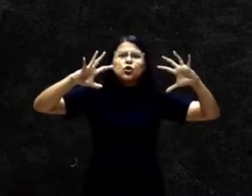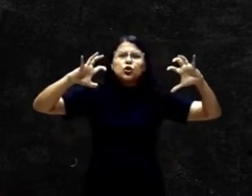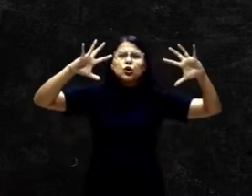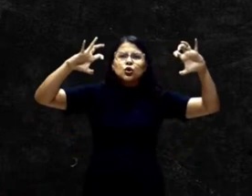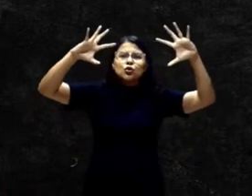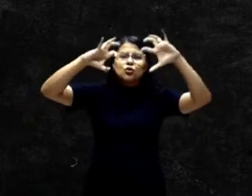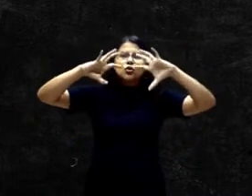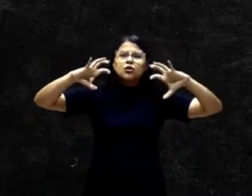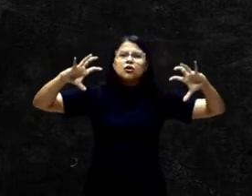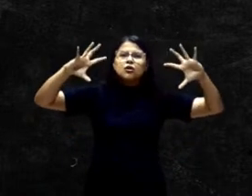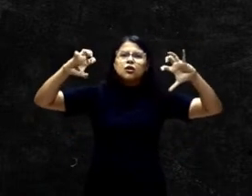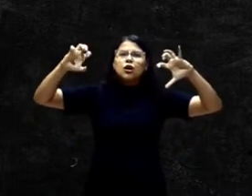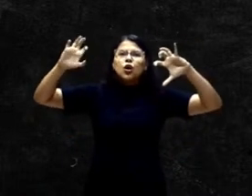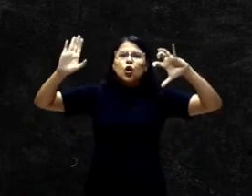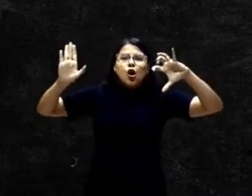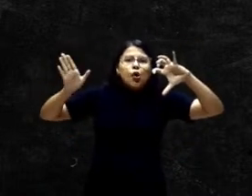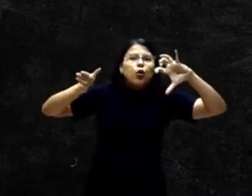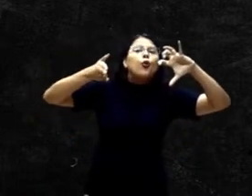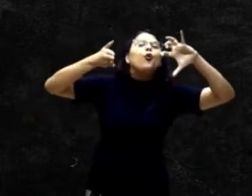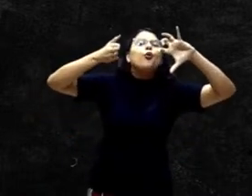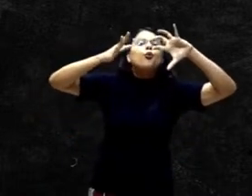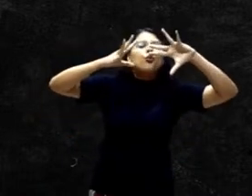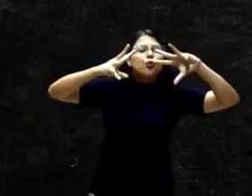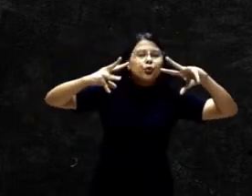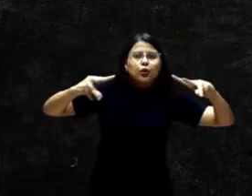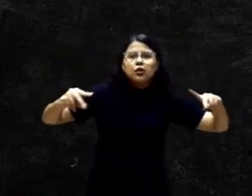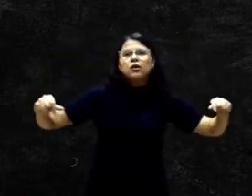instante e logo se dissipa.